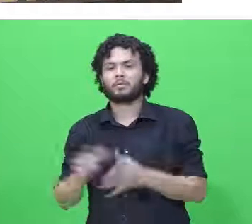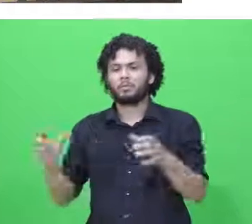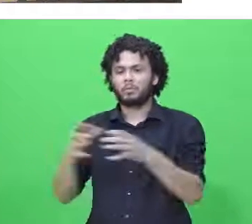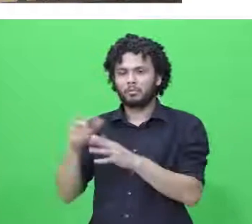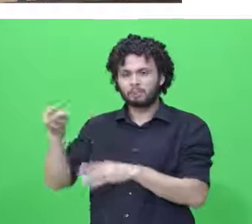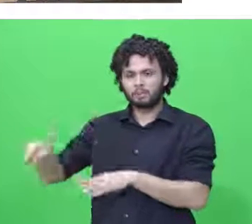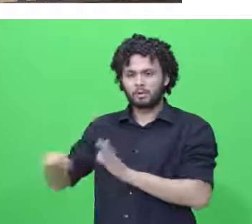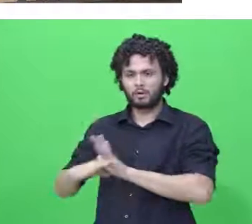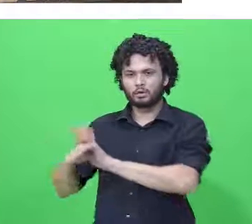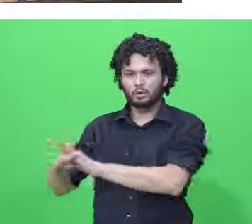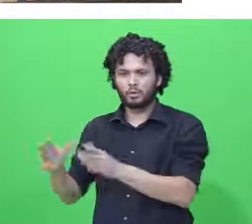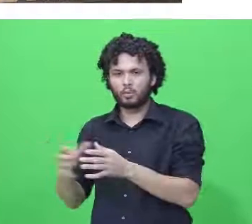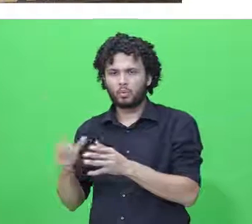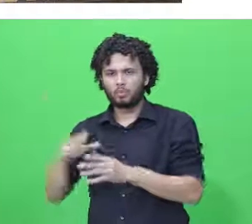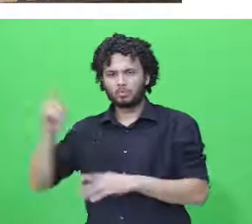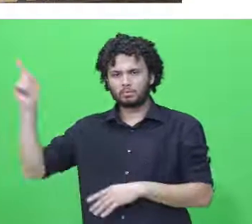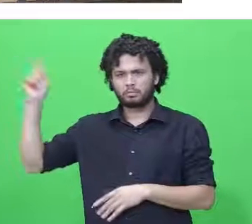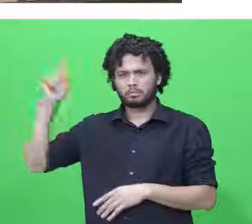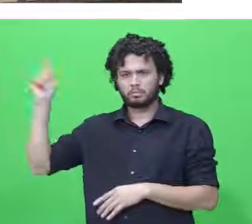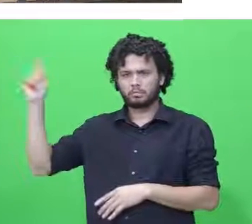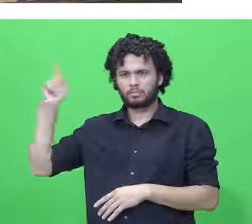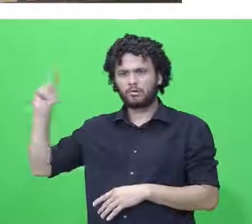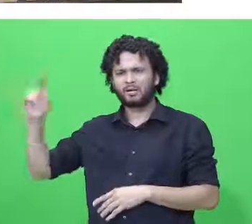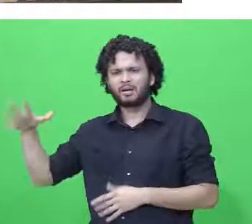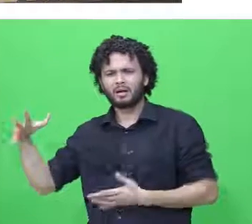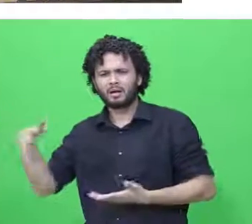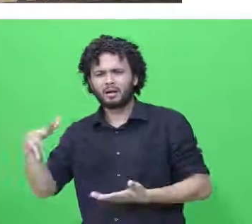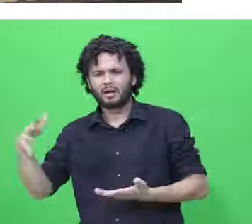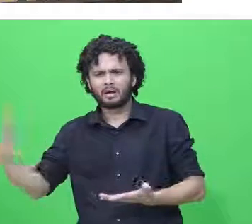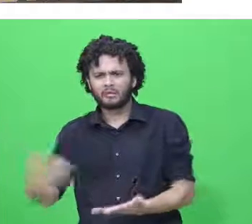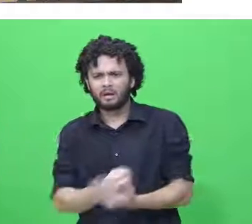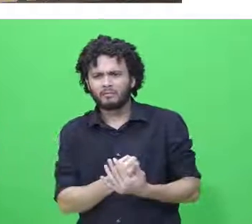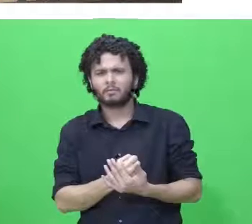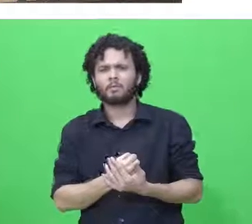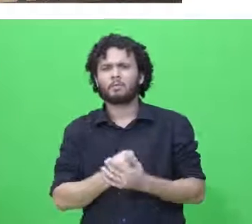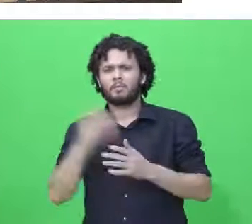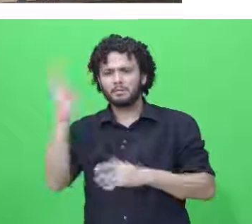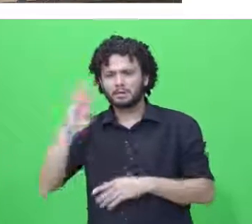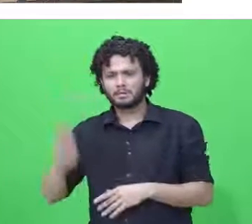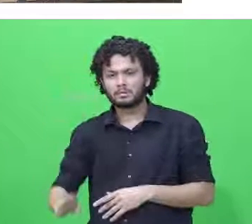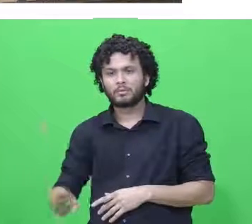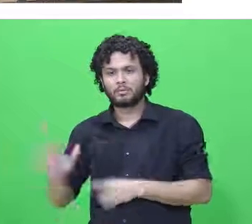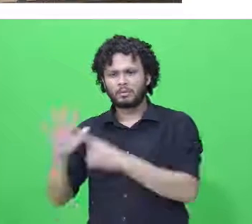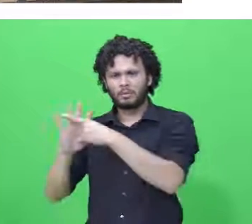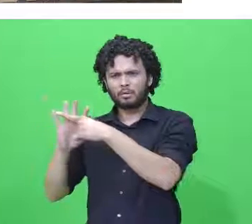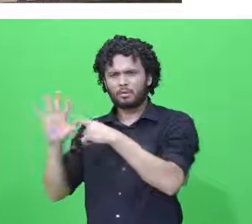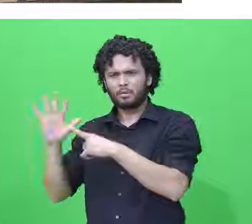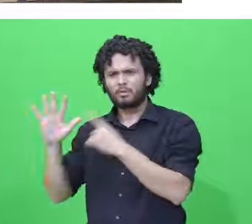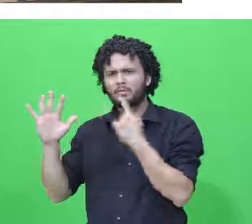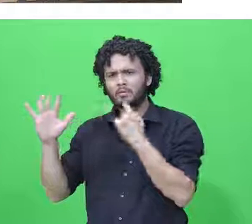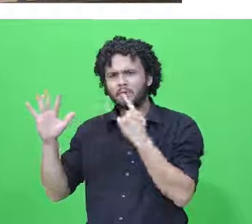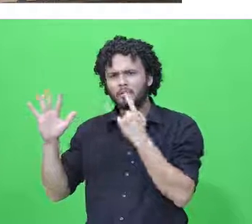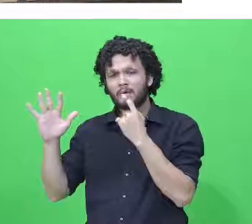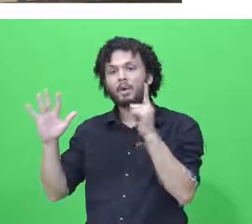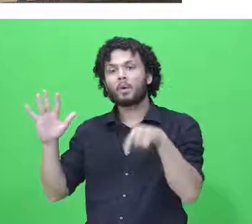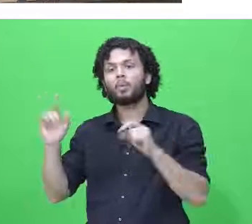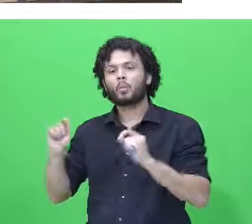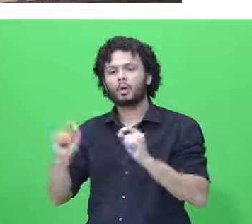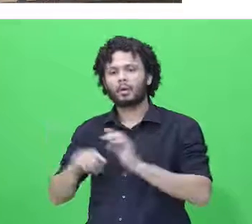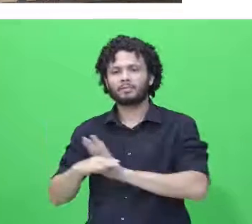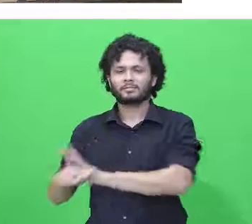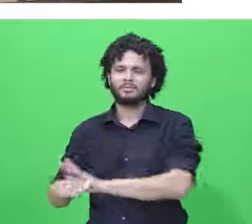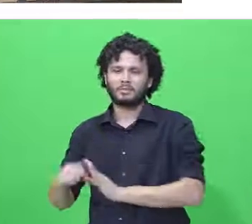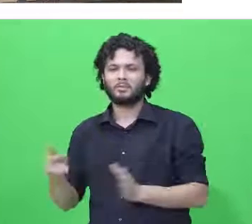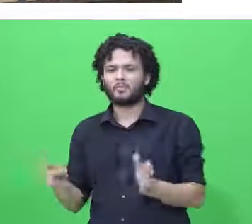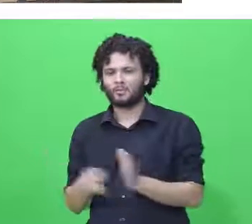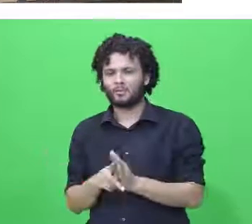cartaz que vocês têm, olha só, Salvemos o Brasil. Observe então que essa mão vermelha é a mão o quê? Do comunismo, né? Inclusive está